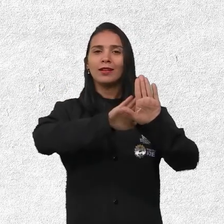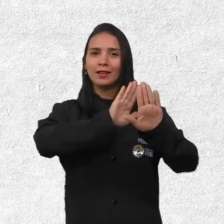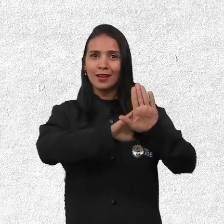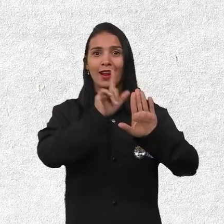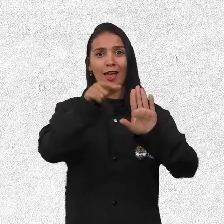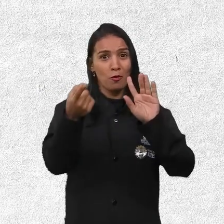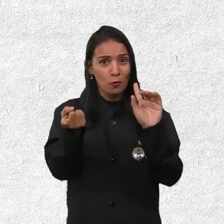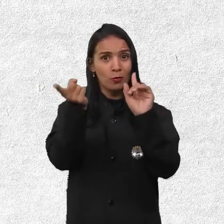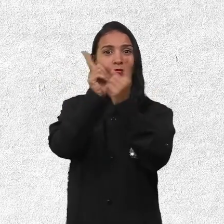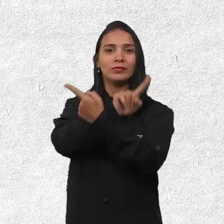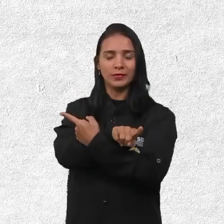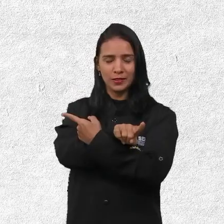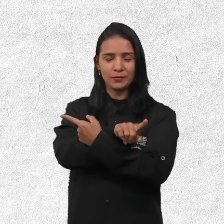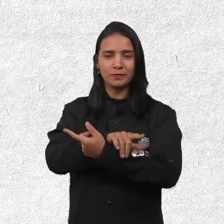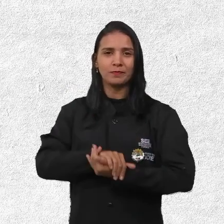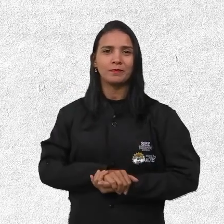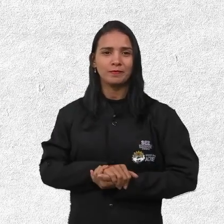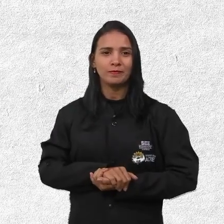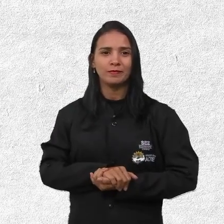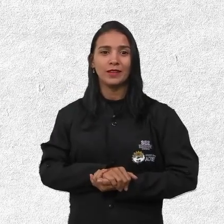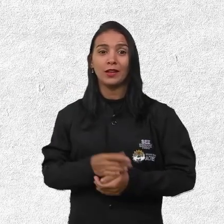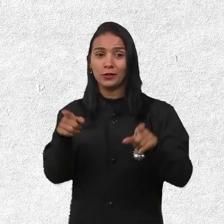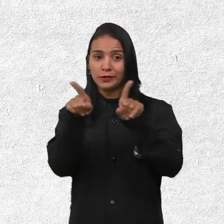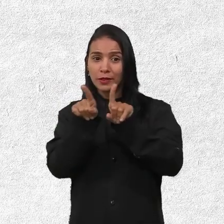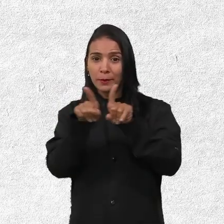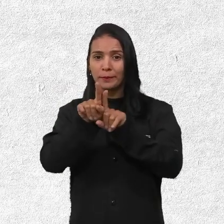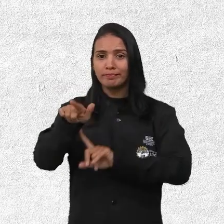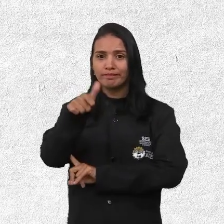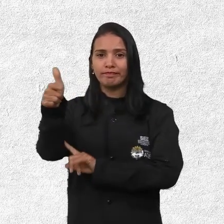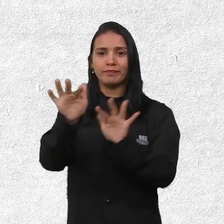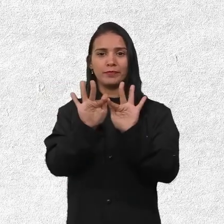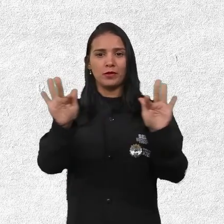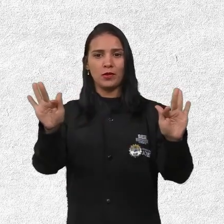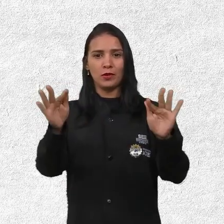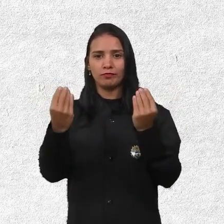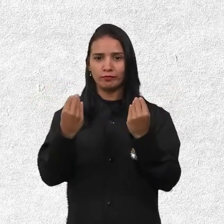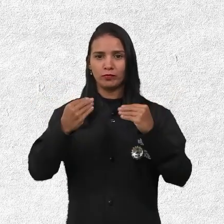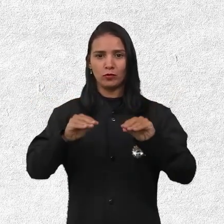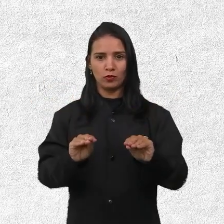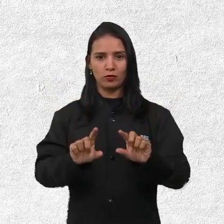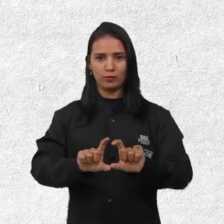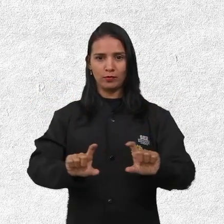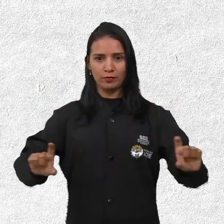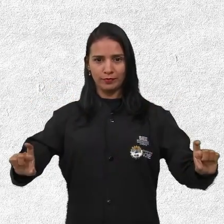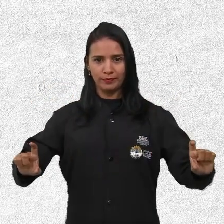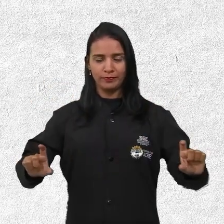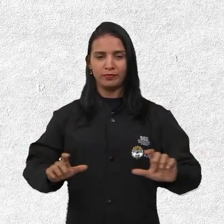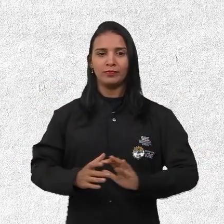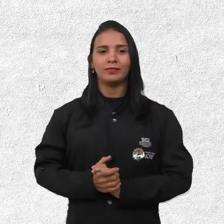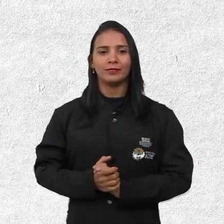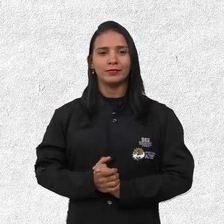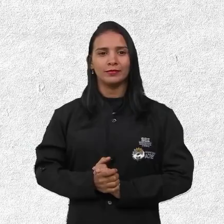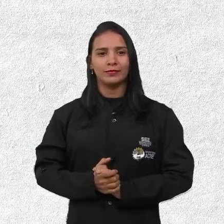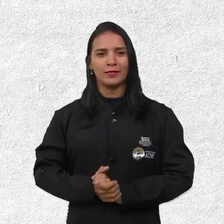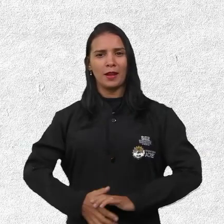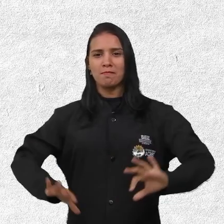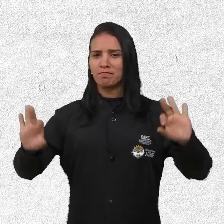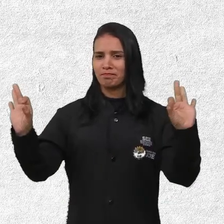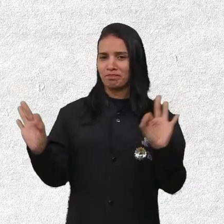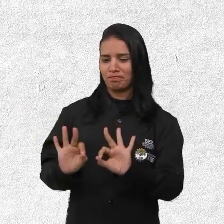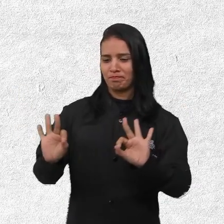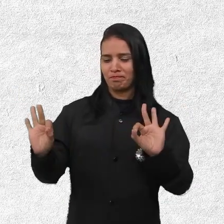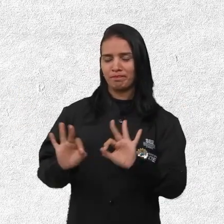que se quer expressar. Coloquei aí mais uma frase para a gente analisar. Então, vamos lá. Que ótimo, perdi